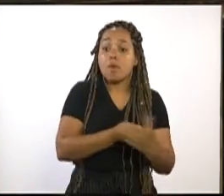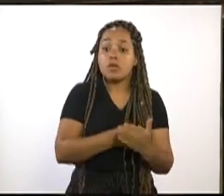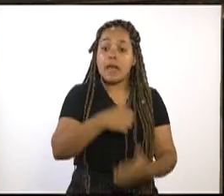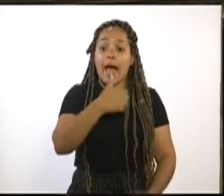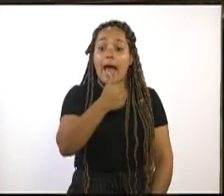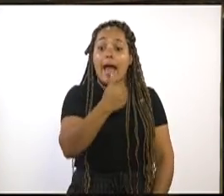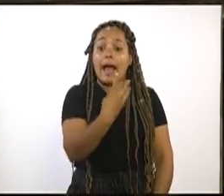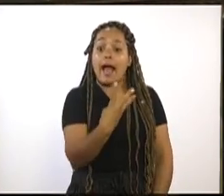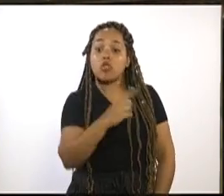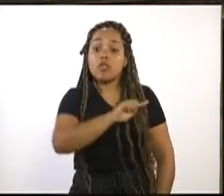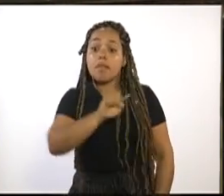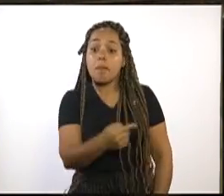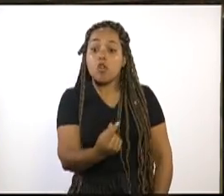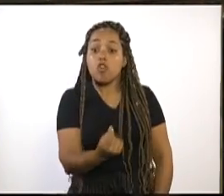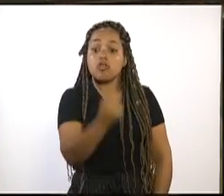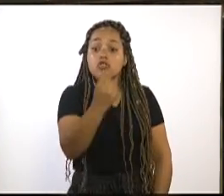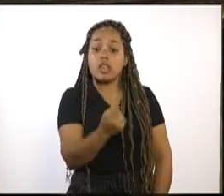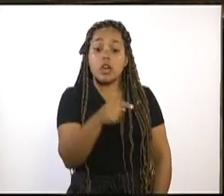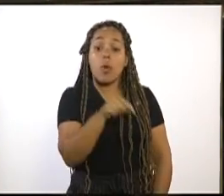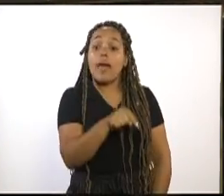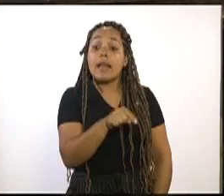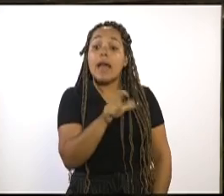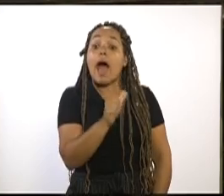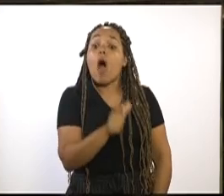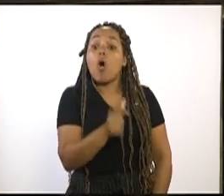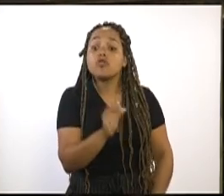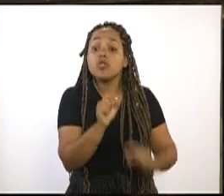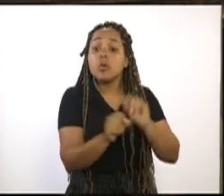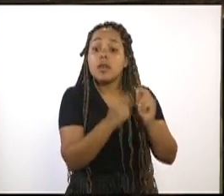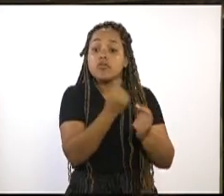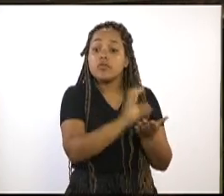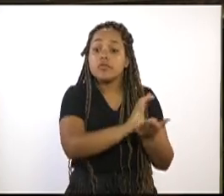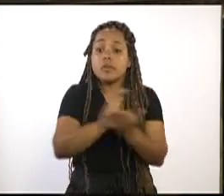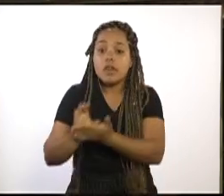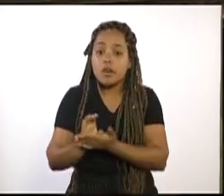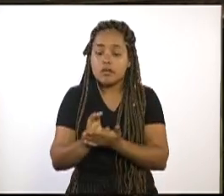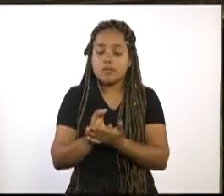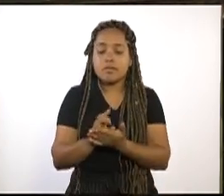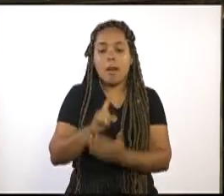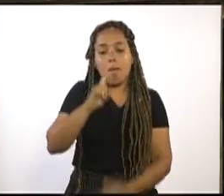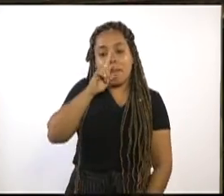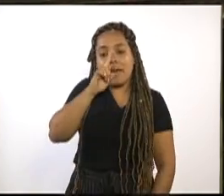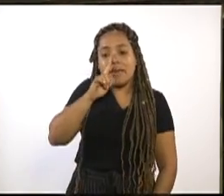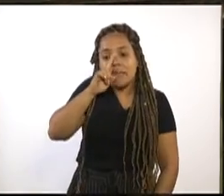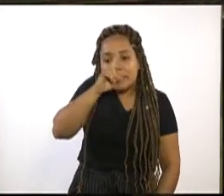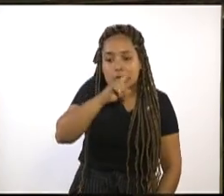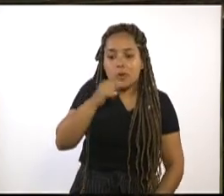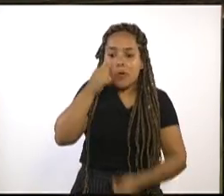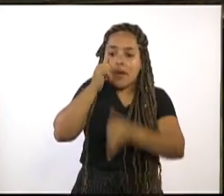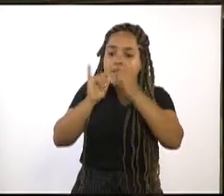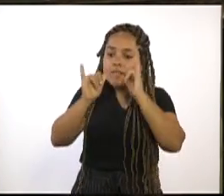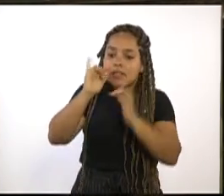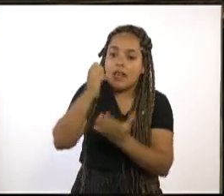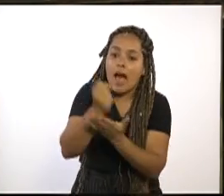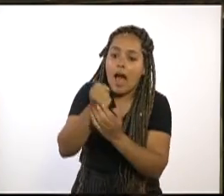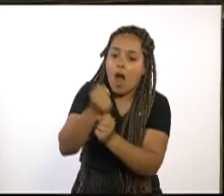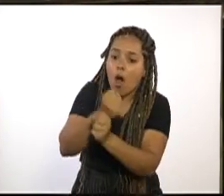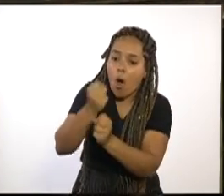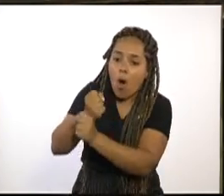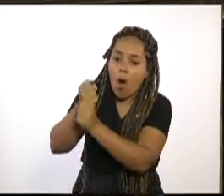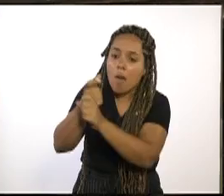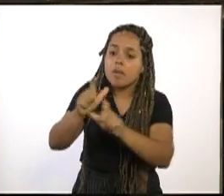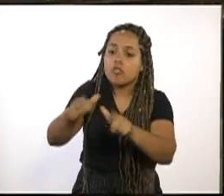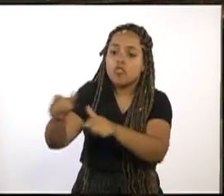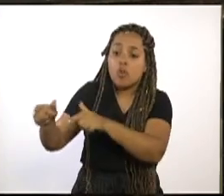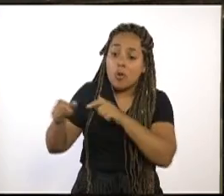que era o montante destinado a áreas de risco, a prevenção e obras em áreas de risco e